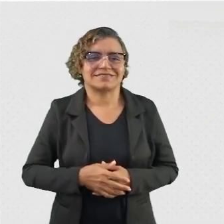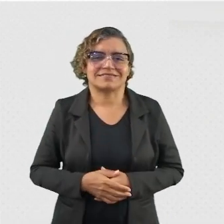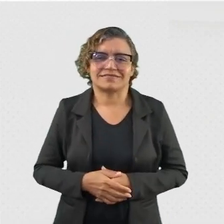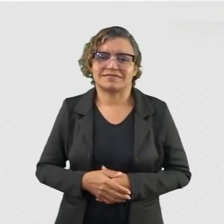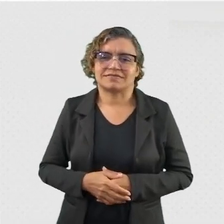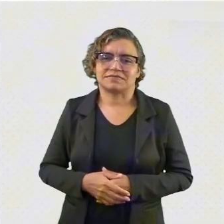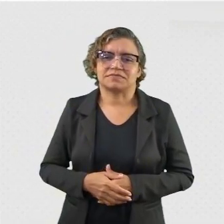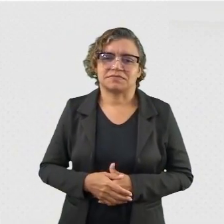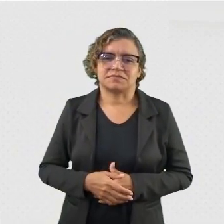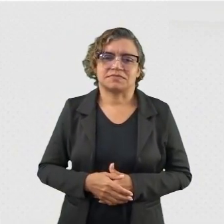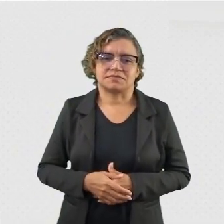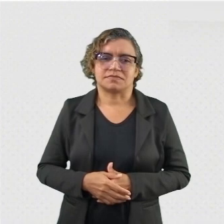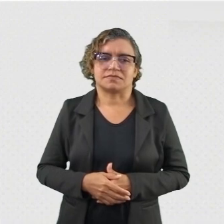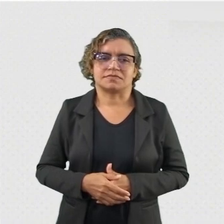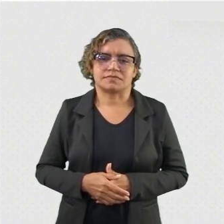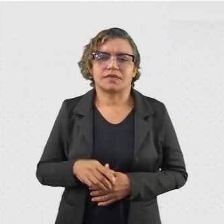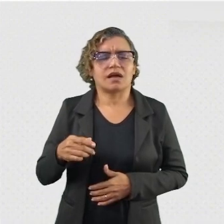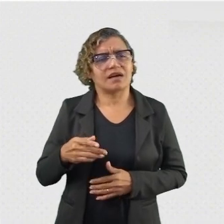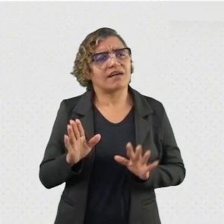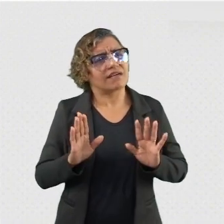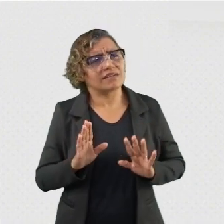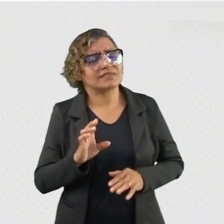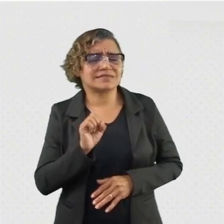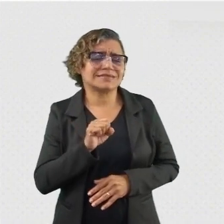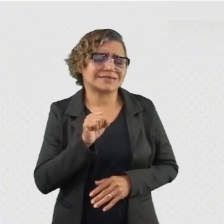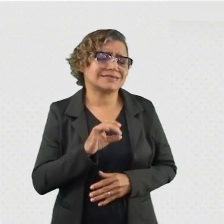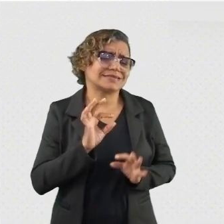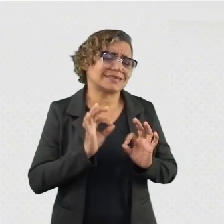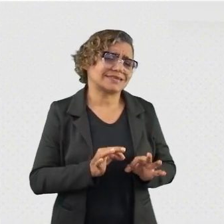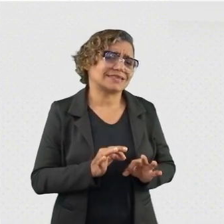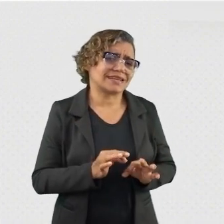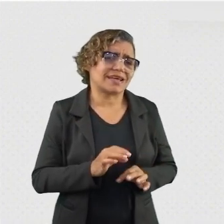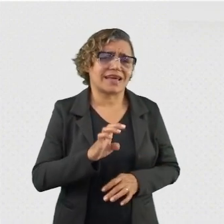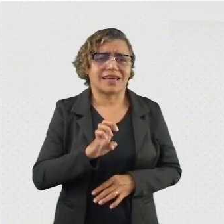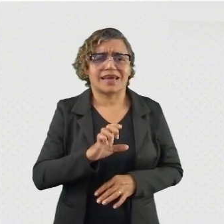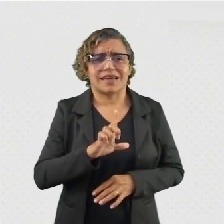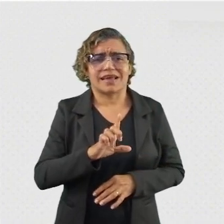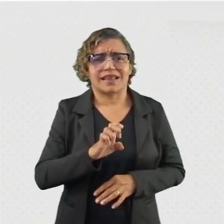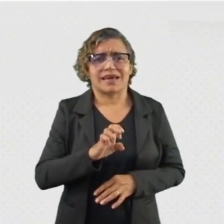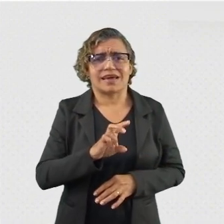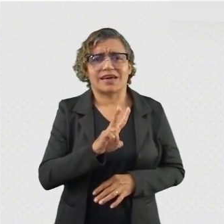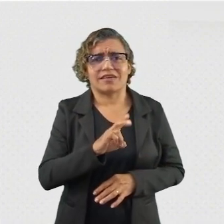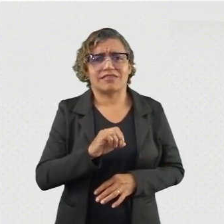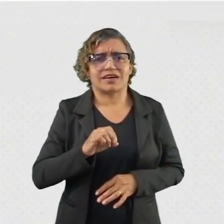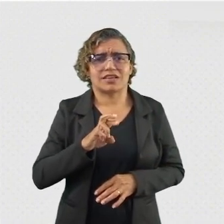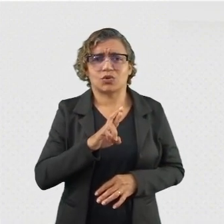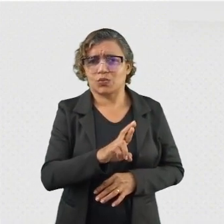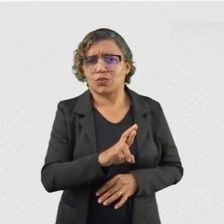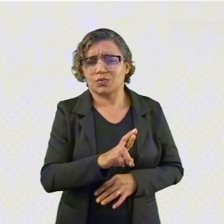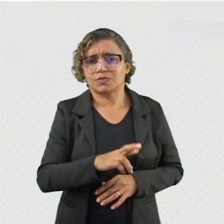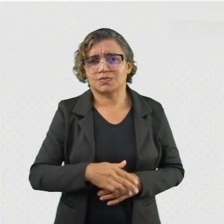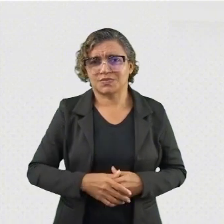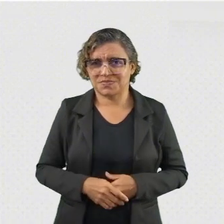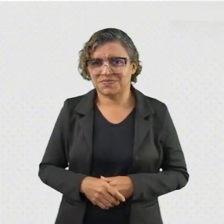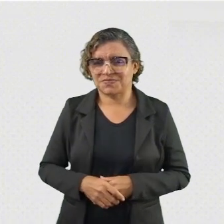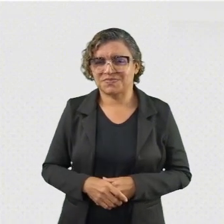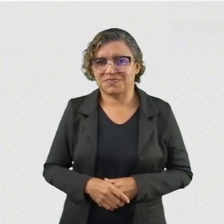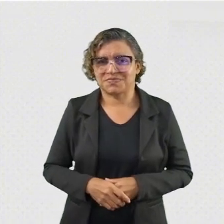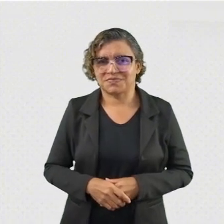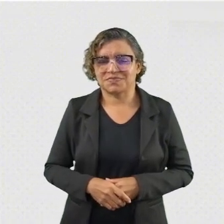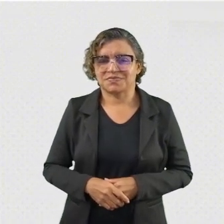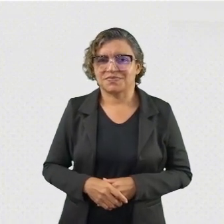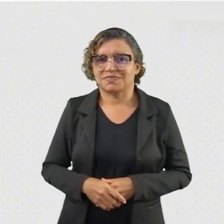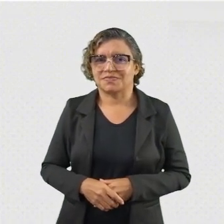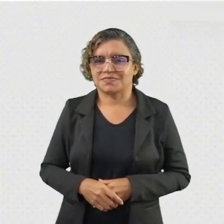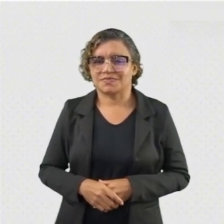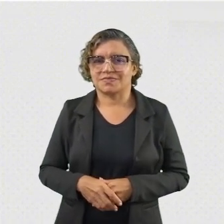right, elevator. Então ele falou, sim, tá certo, elevador. I keep forgetting I'm in America now.